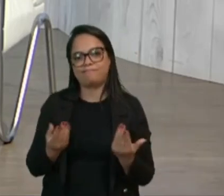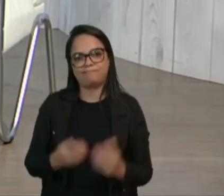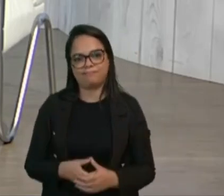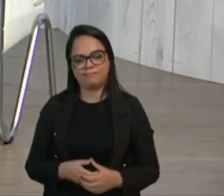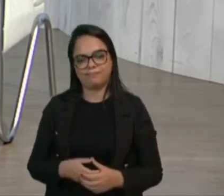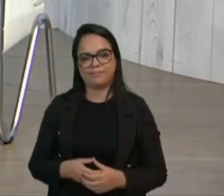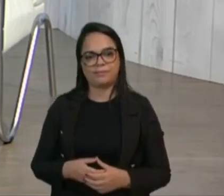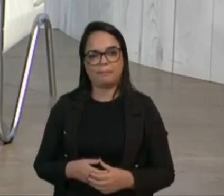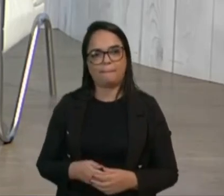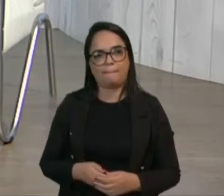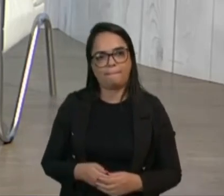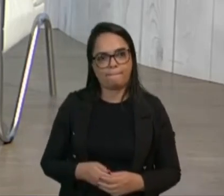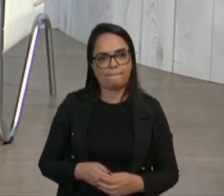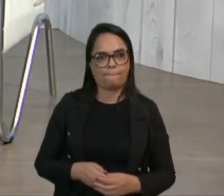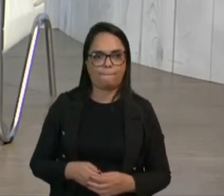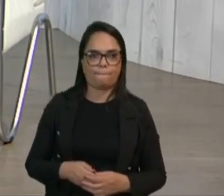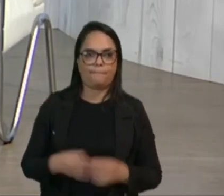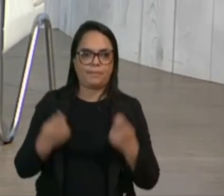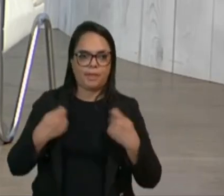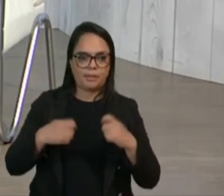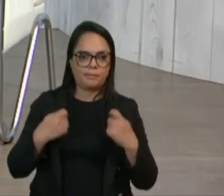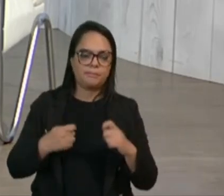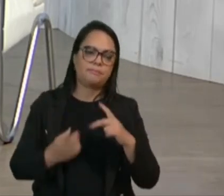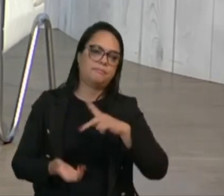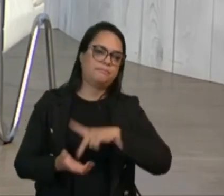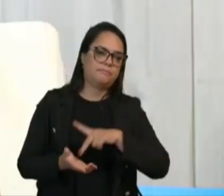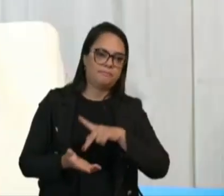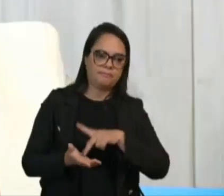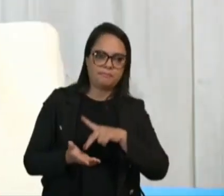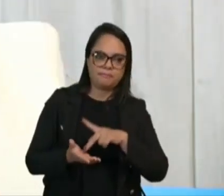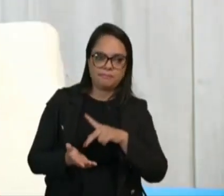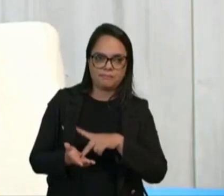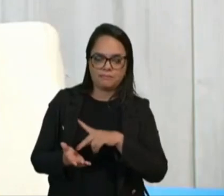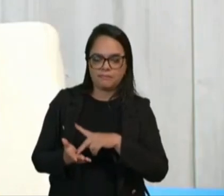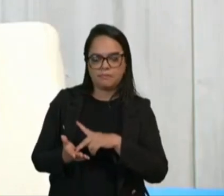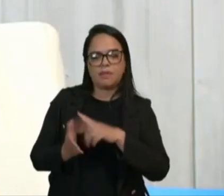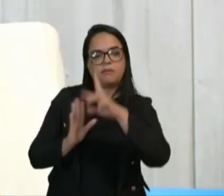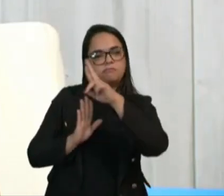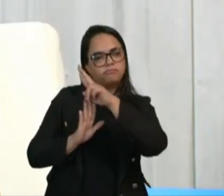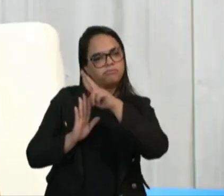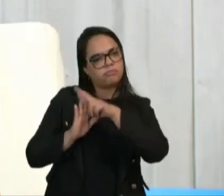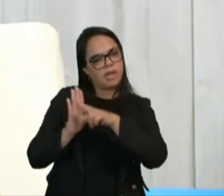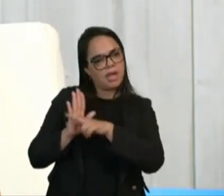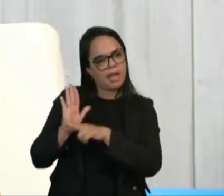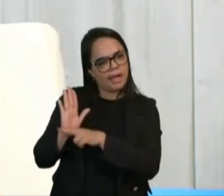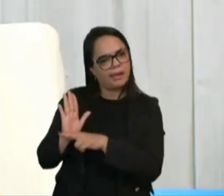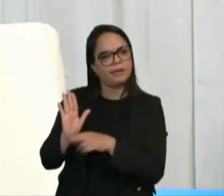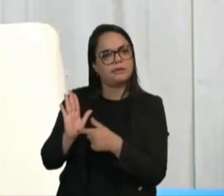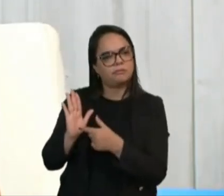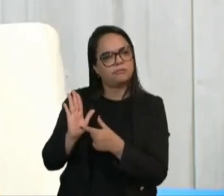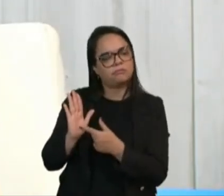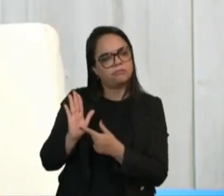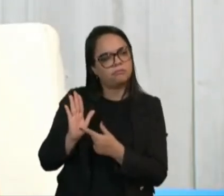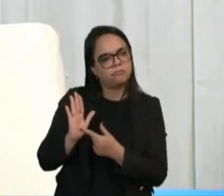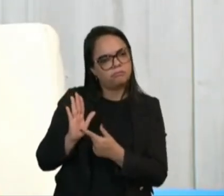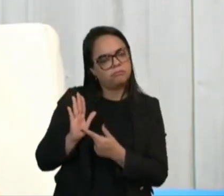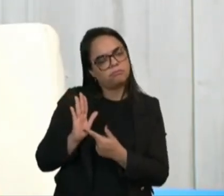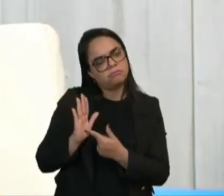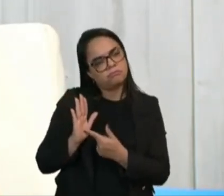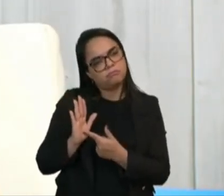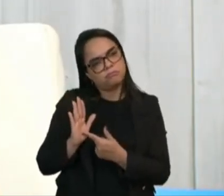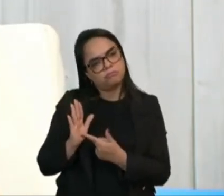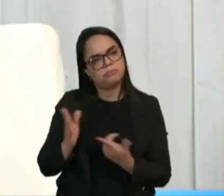né? Então, precisa realmente ter uma regulação e se, a gente